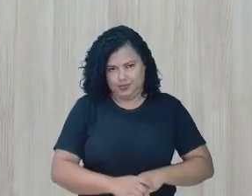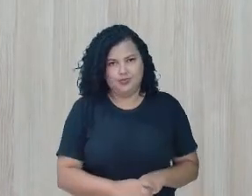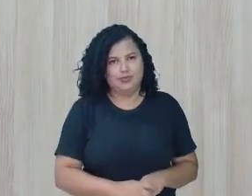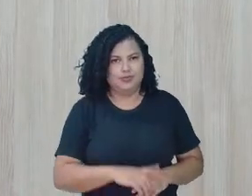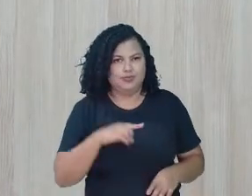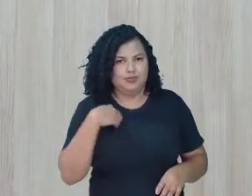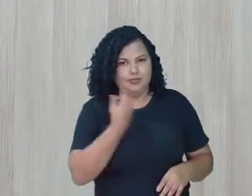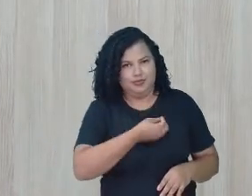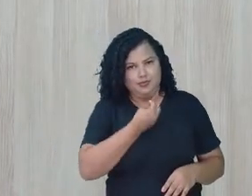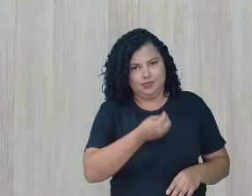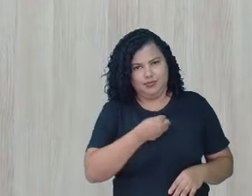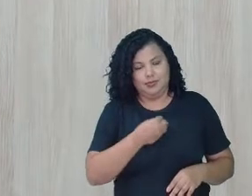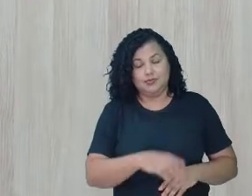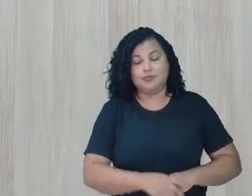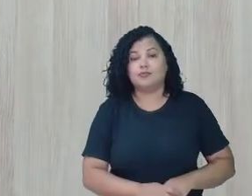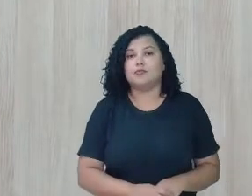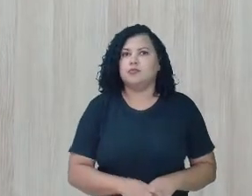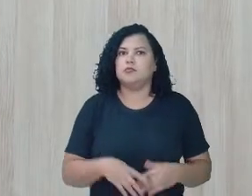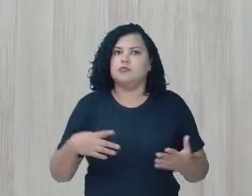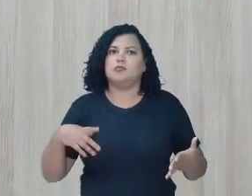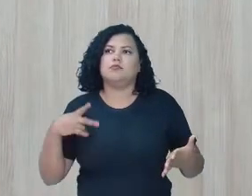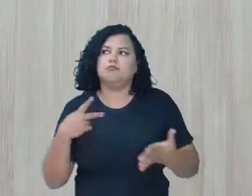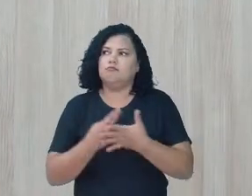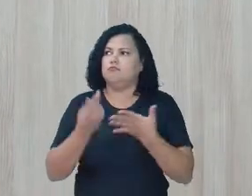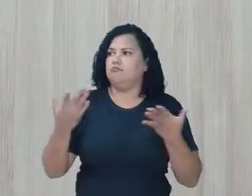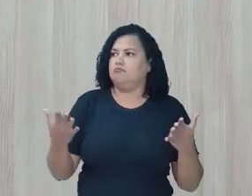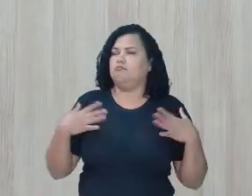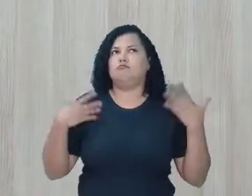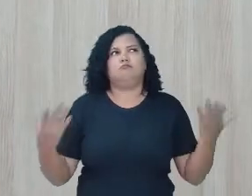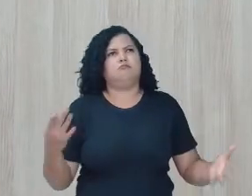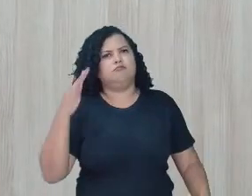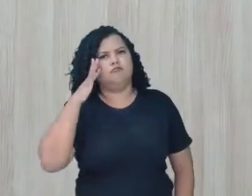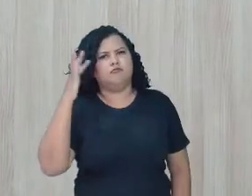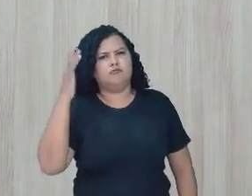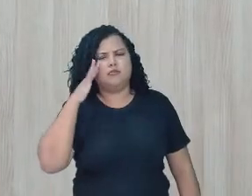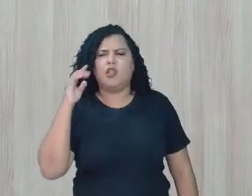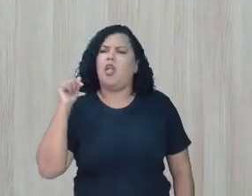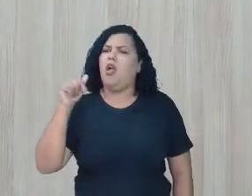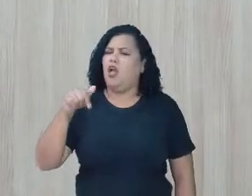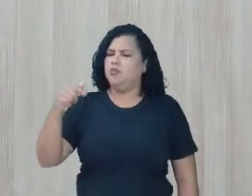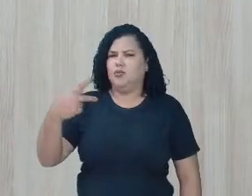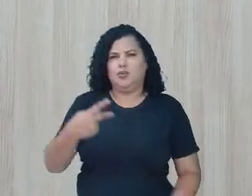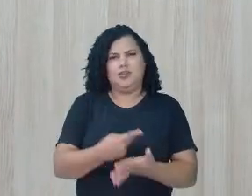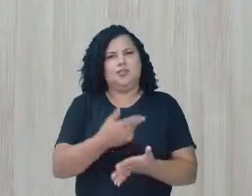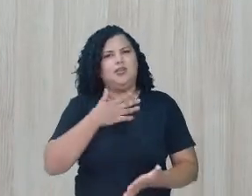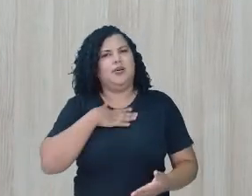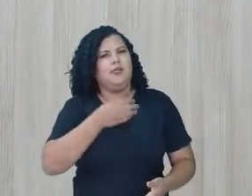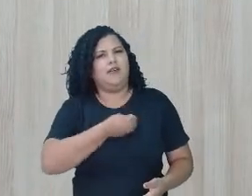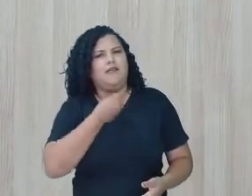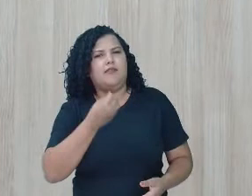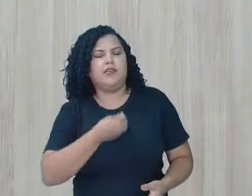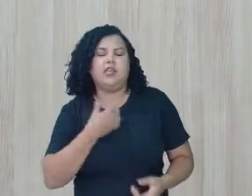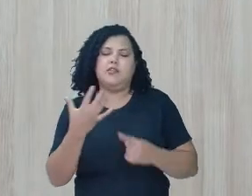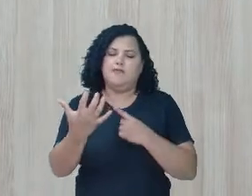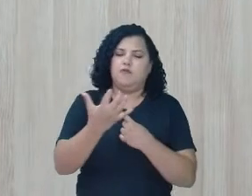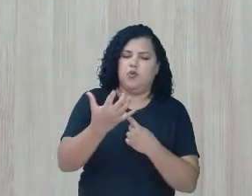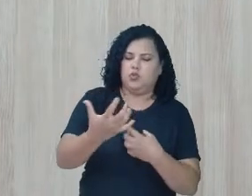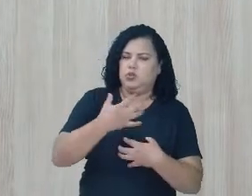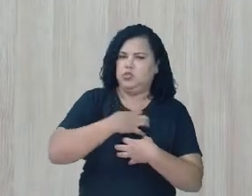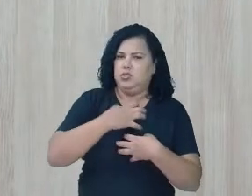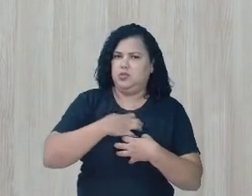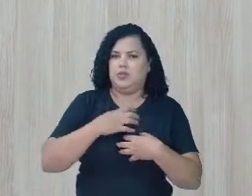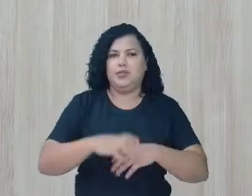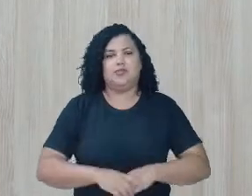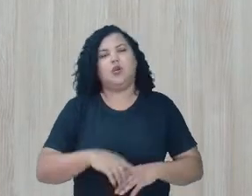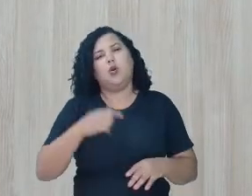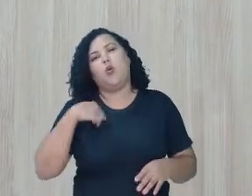a gente e que de repente a gente se vê pensando, epa, isso aqui aconteceu comigo, me deixou assim, me deixou assado. E aí